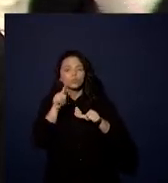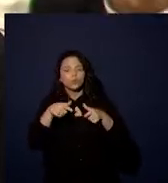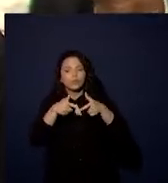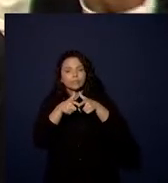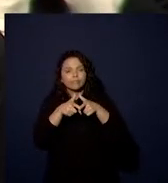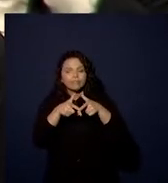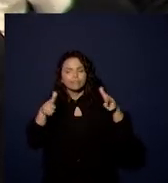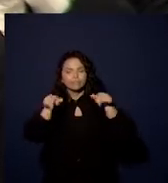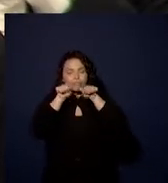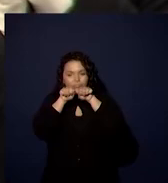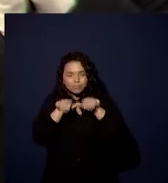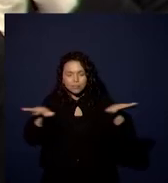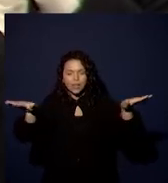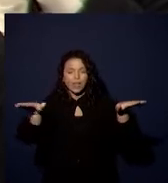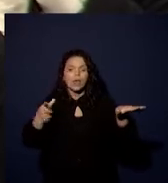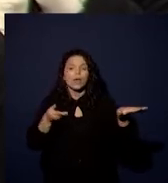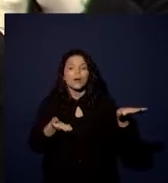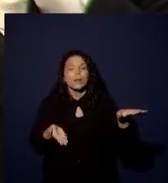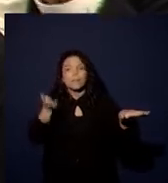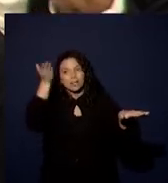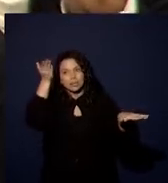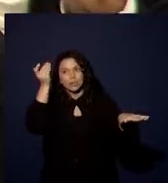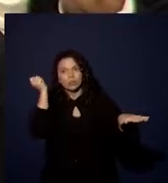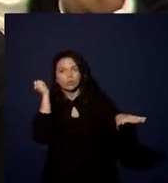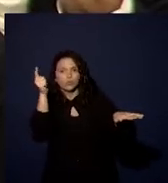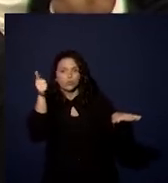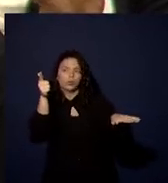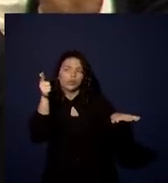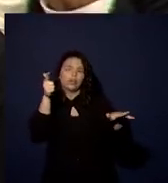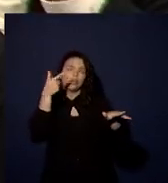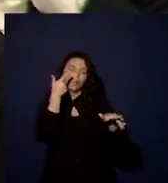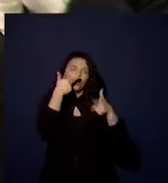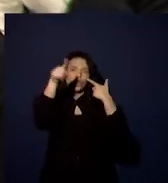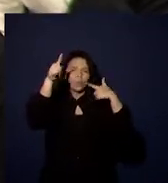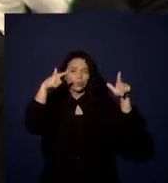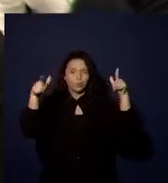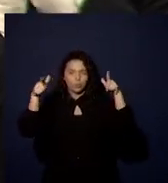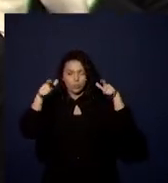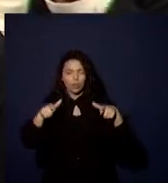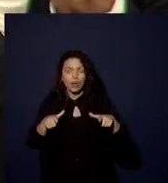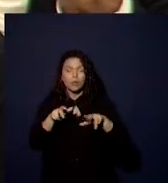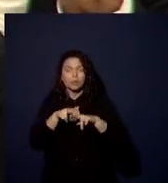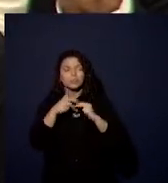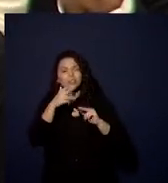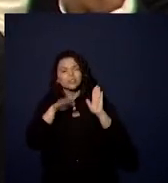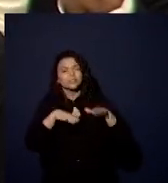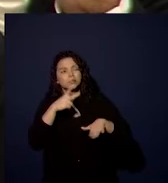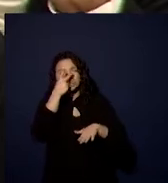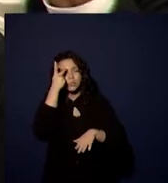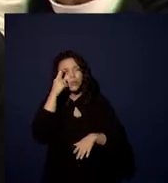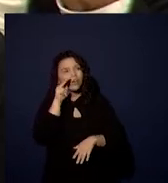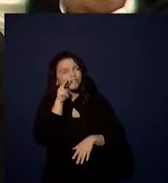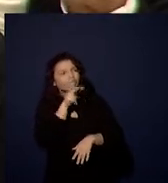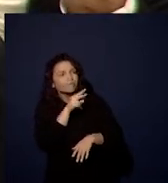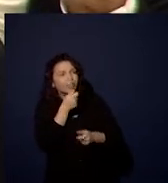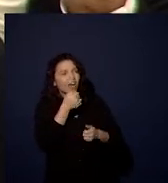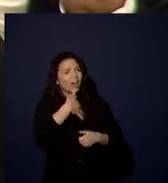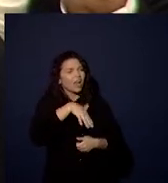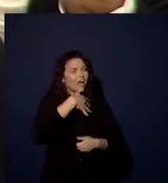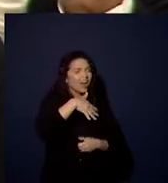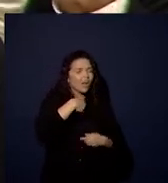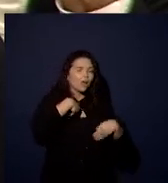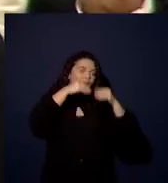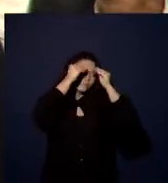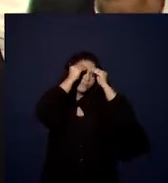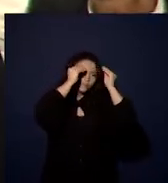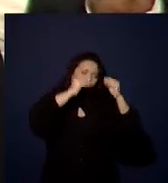tá mais alto que o preço de mercado com isso a gente tem um desincentivo a novas investimentos o que pode gerar